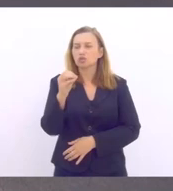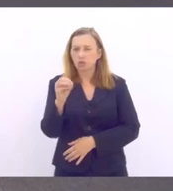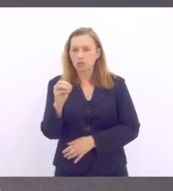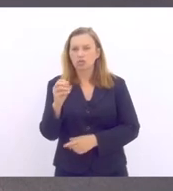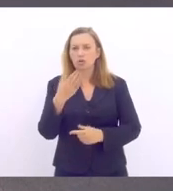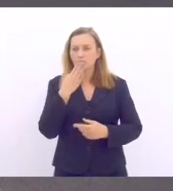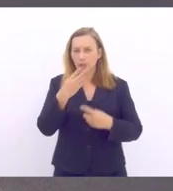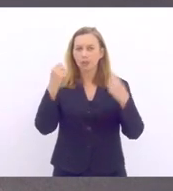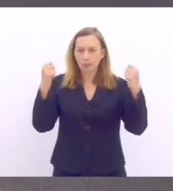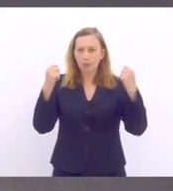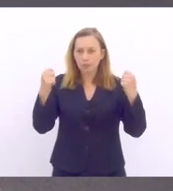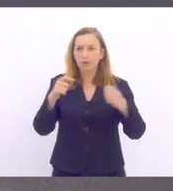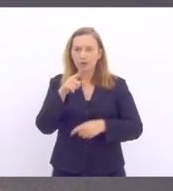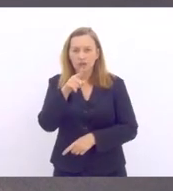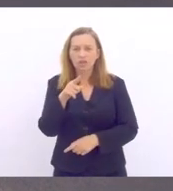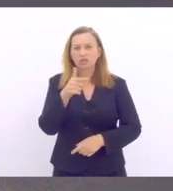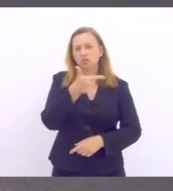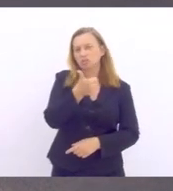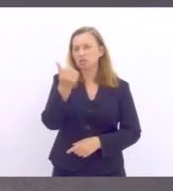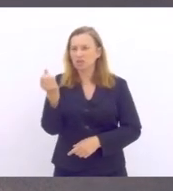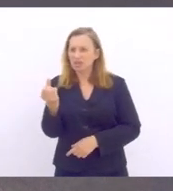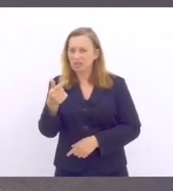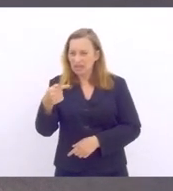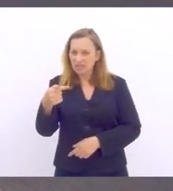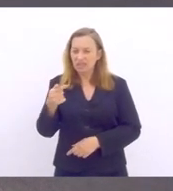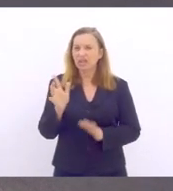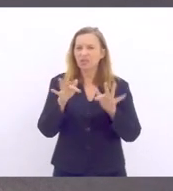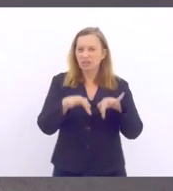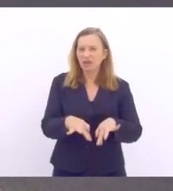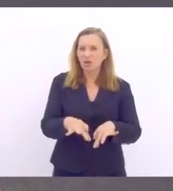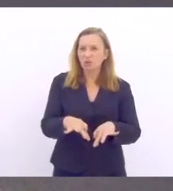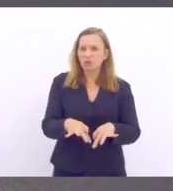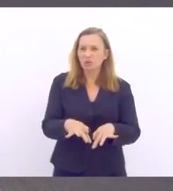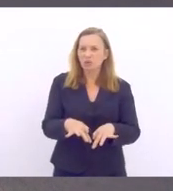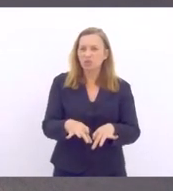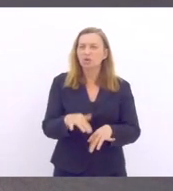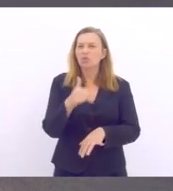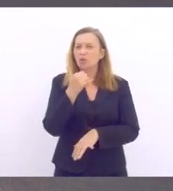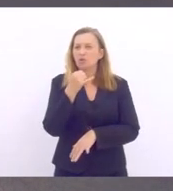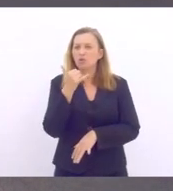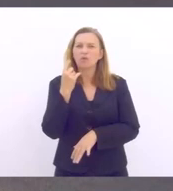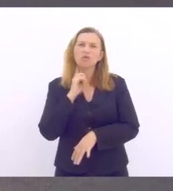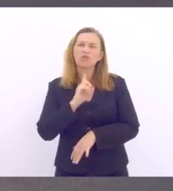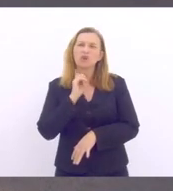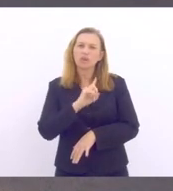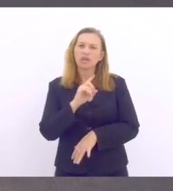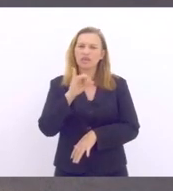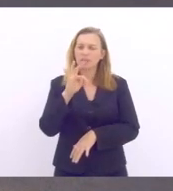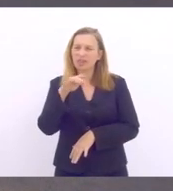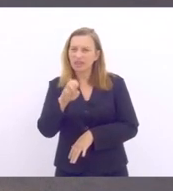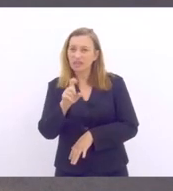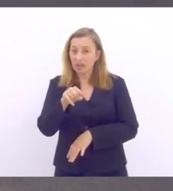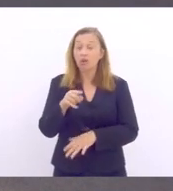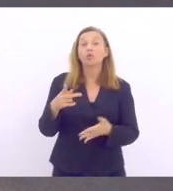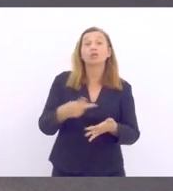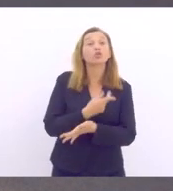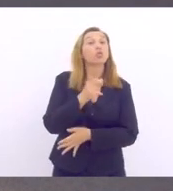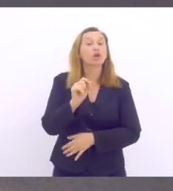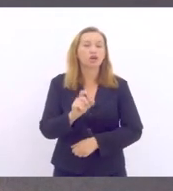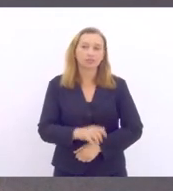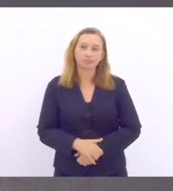sei se você lembra daquele episódio de 2017, na final do Flamengo e Independente, né? Então, o que, que